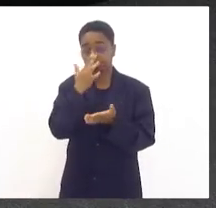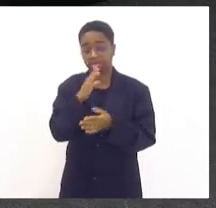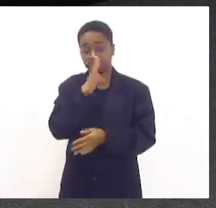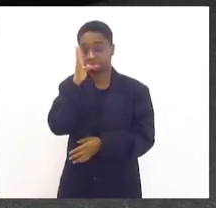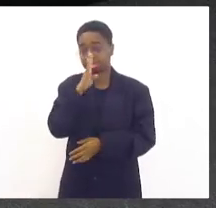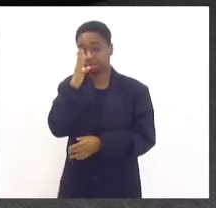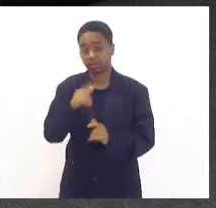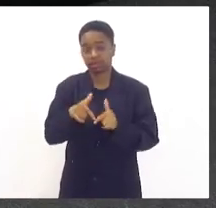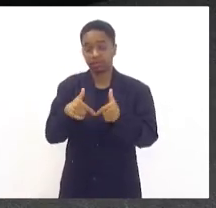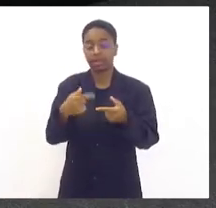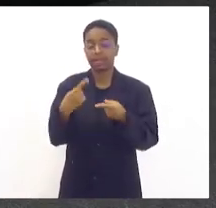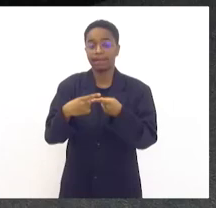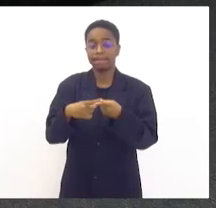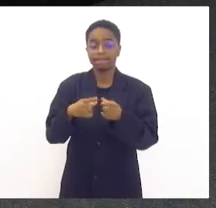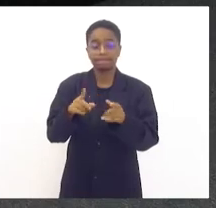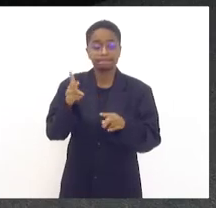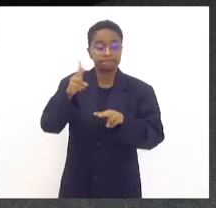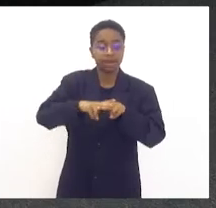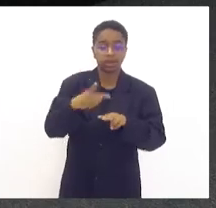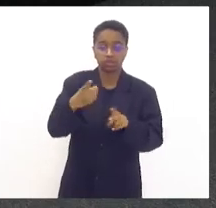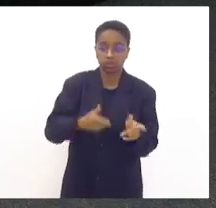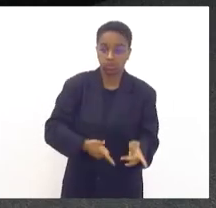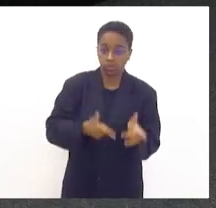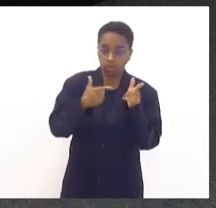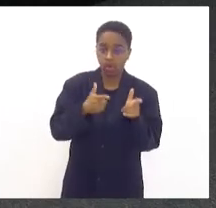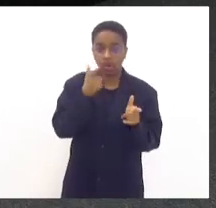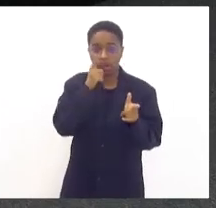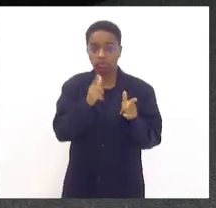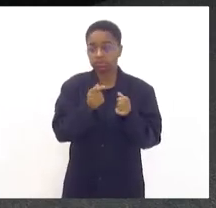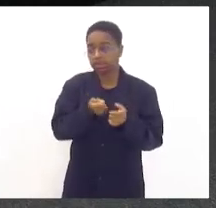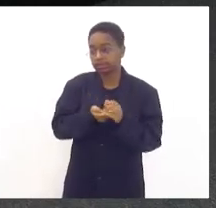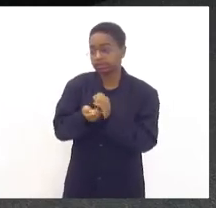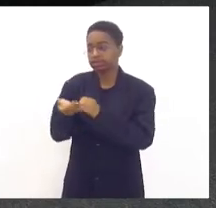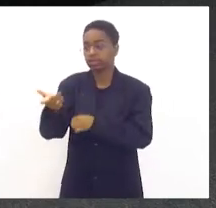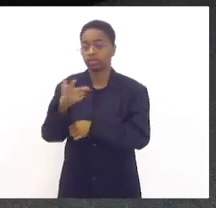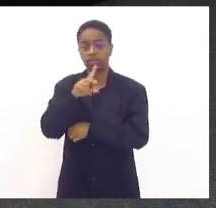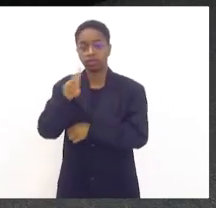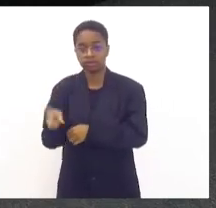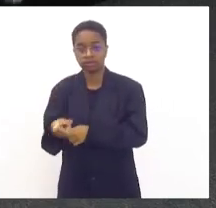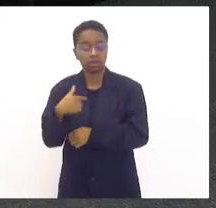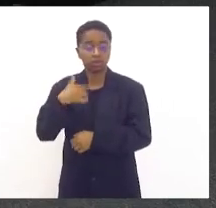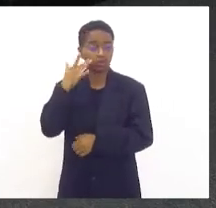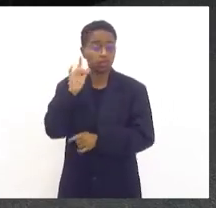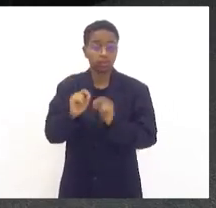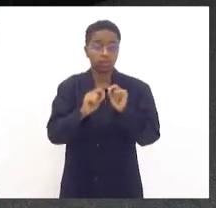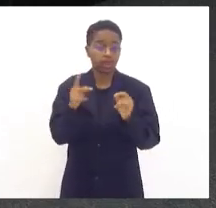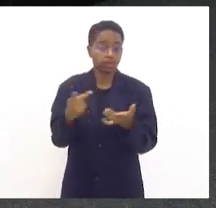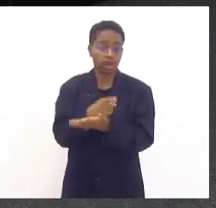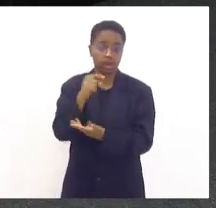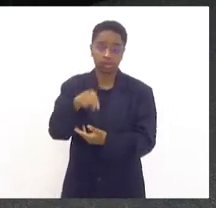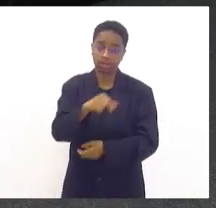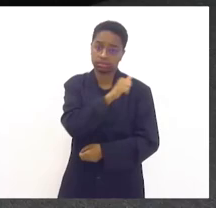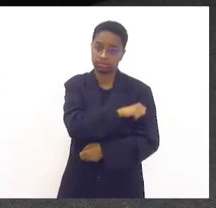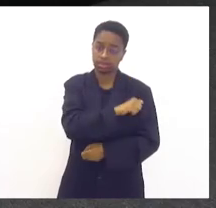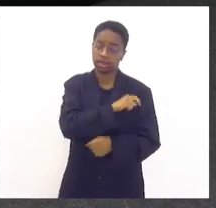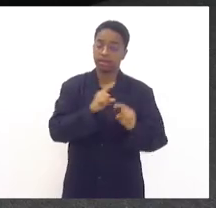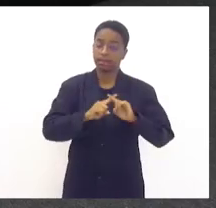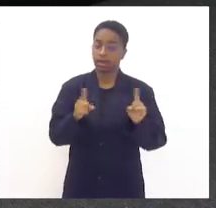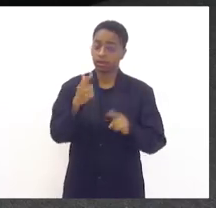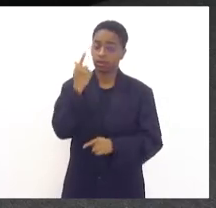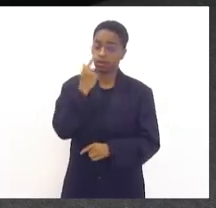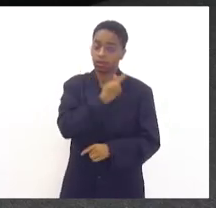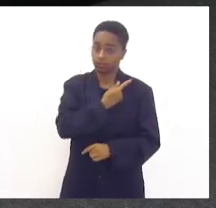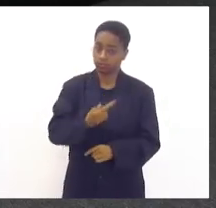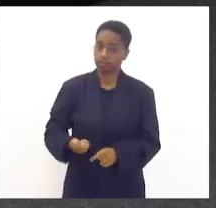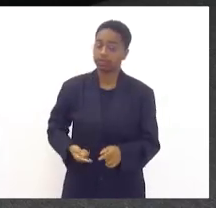1.000. Prende uma granada, entra 2.000. E, meu irmão, eu não sei o que é isso que está acontecendo no estado do Rio de Janeiro, mas o nosso governador precisa